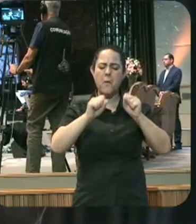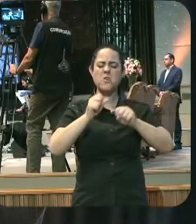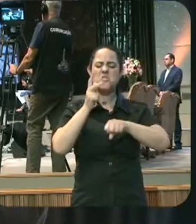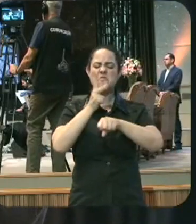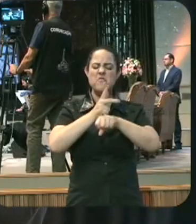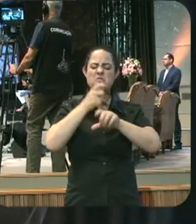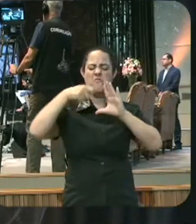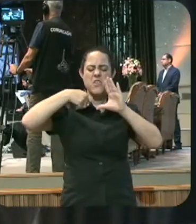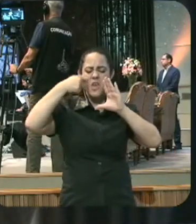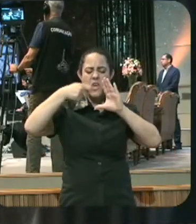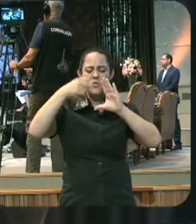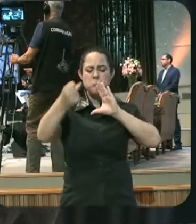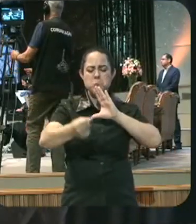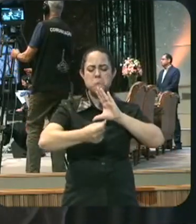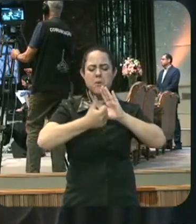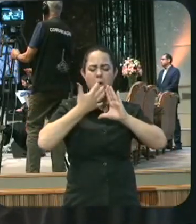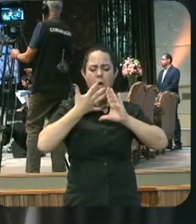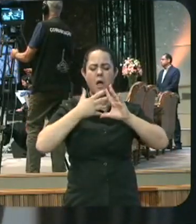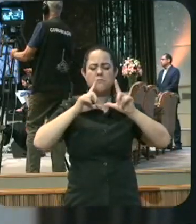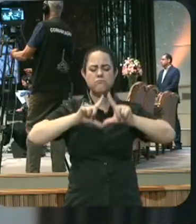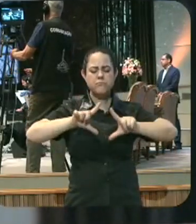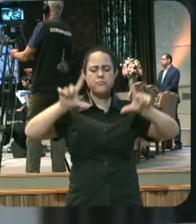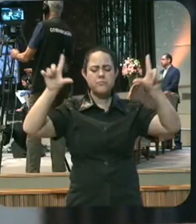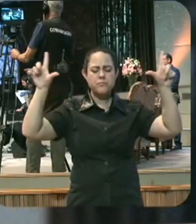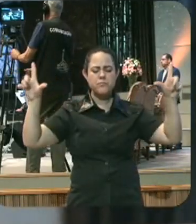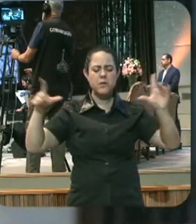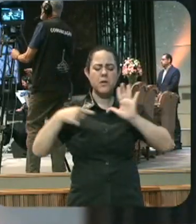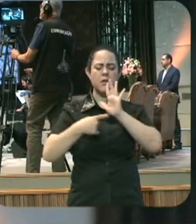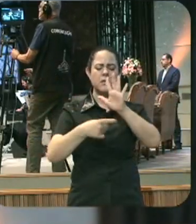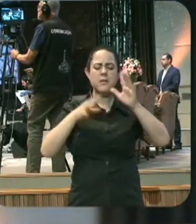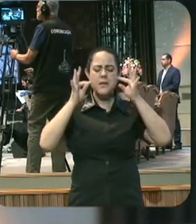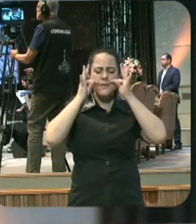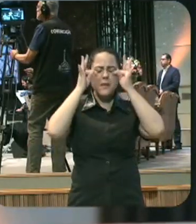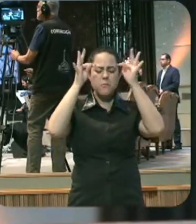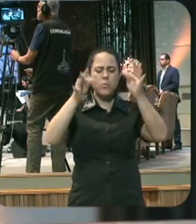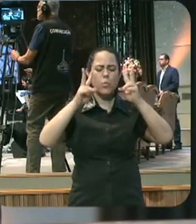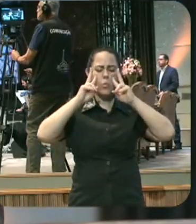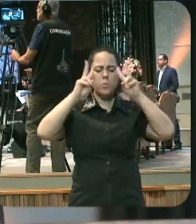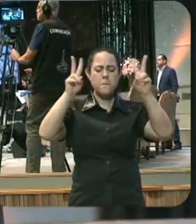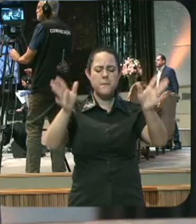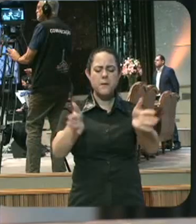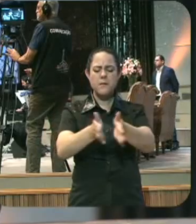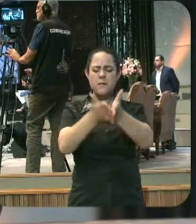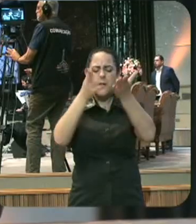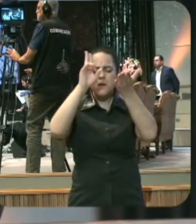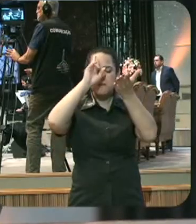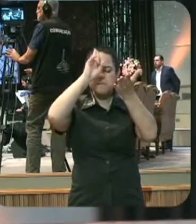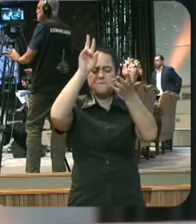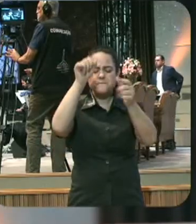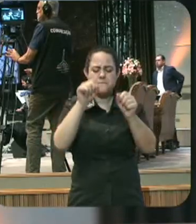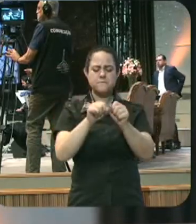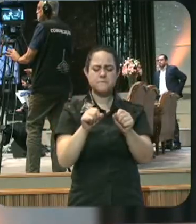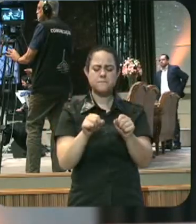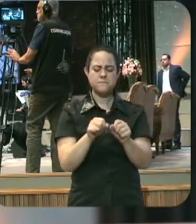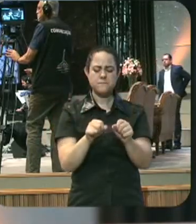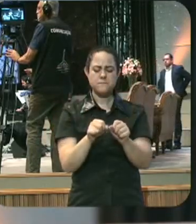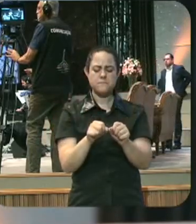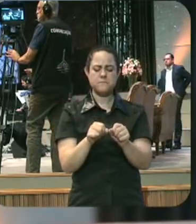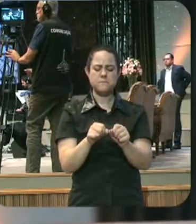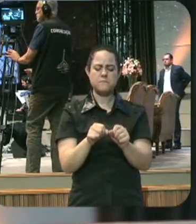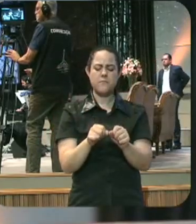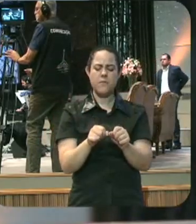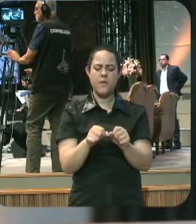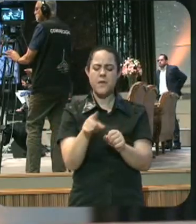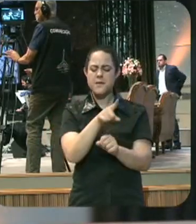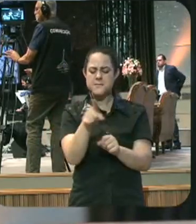os vídeos para a gente mostrar aqui no telão, dos milagres que o Senhor faz, e que